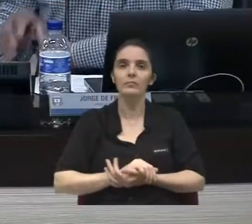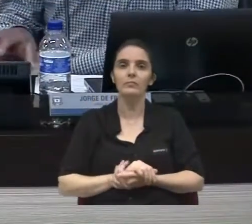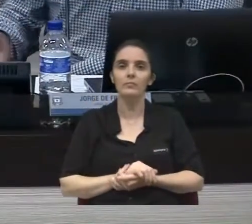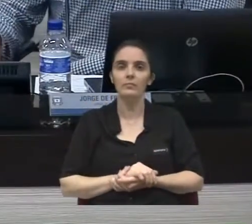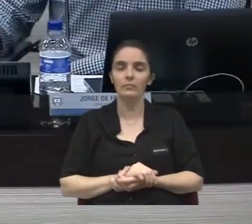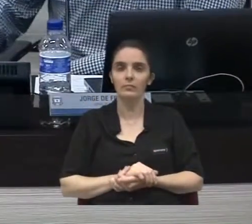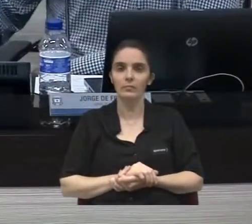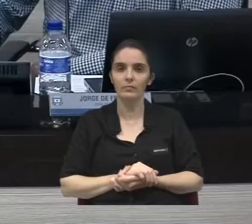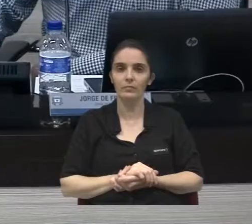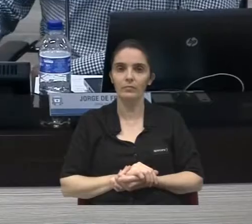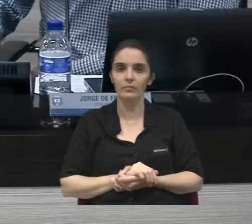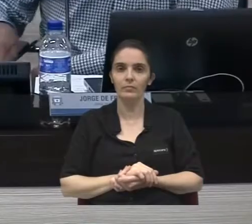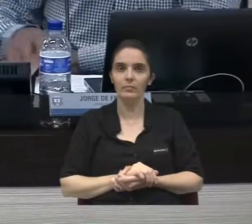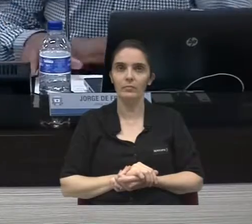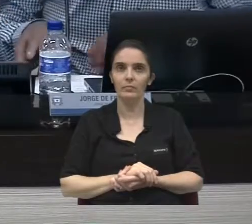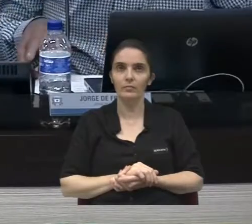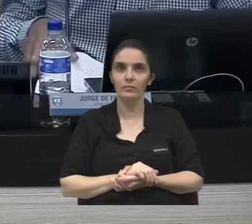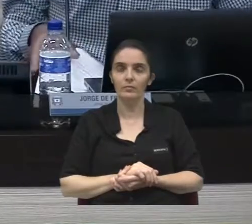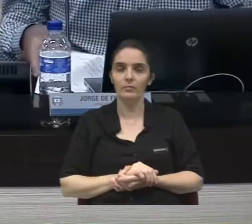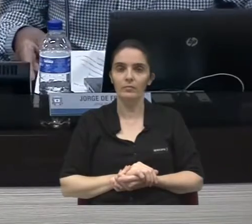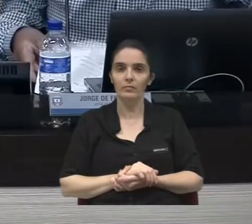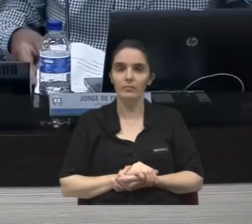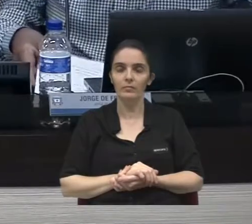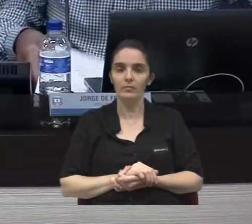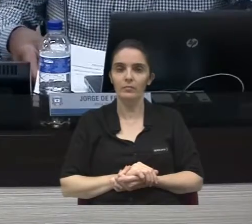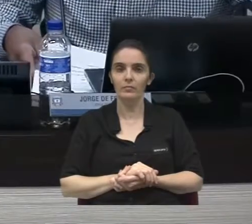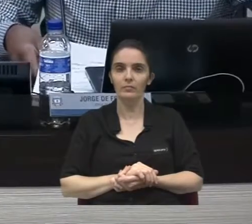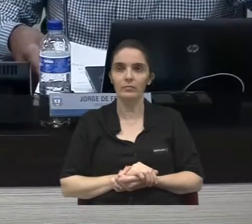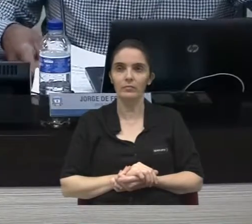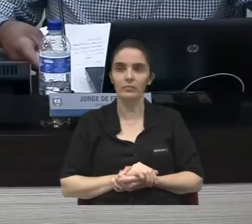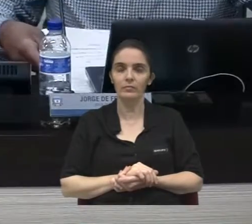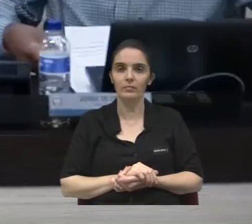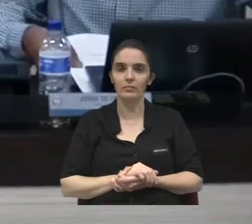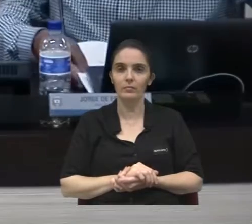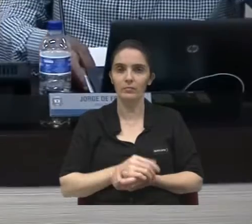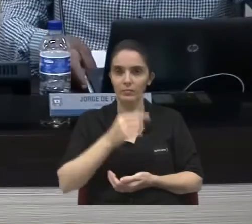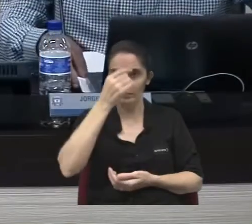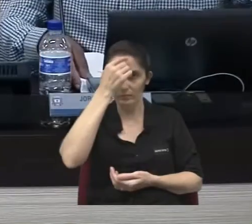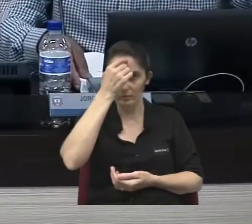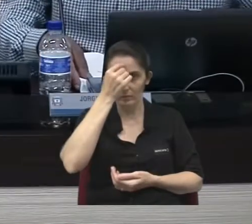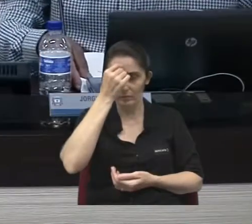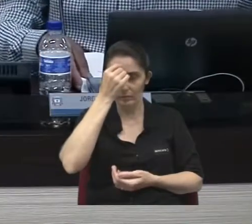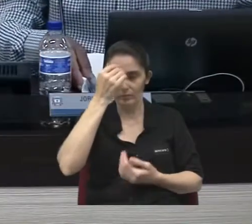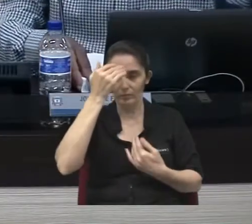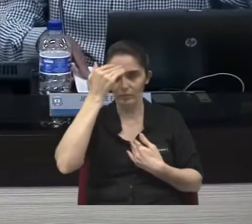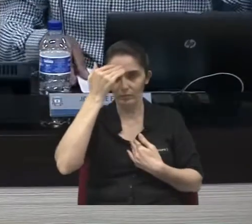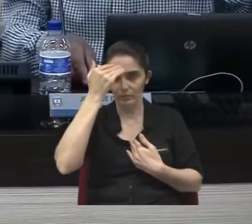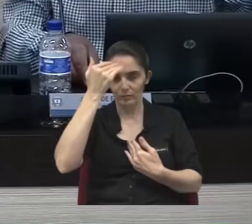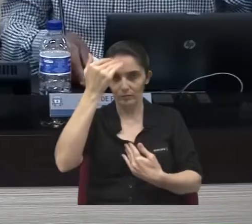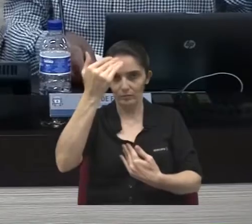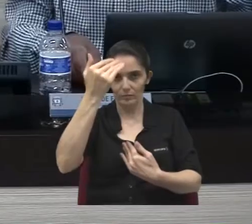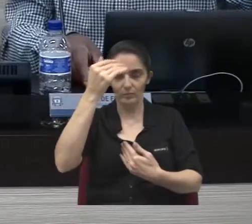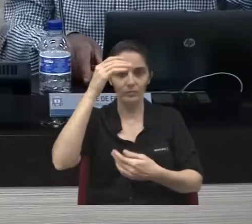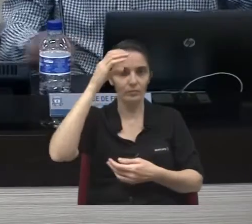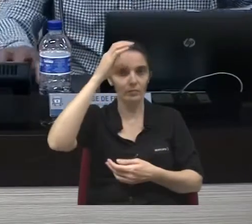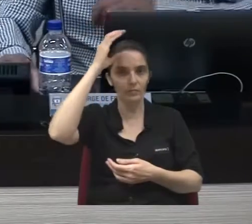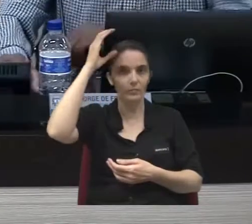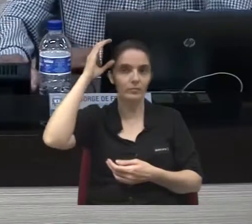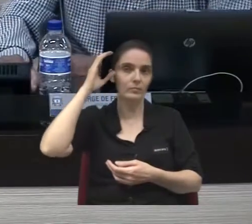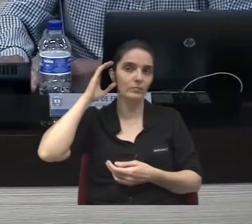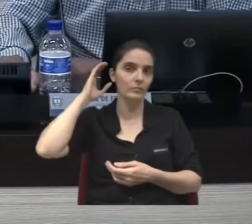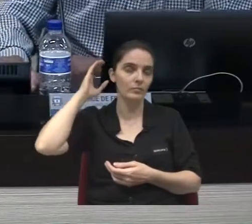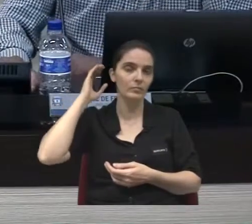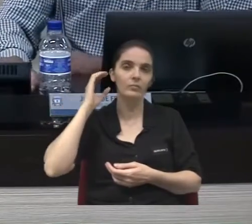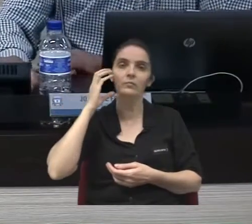Vereador Dr. Rafael Camargo. Queria agradecer as palavras da doutora Carolina Pontes, doutor Marcelo